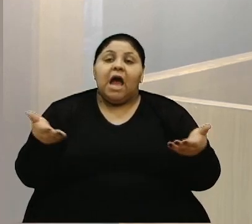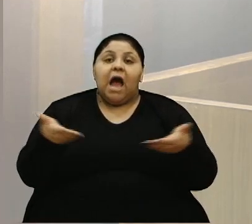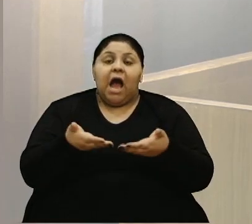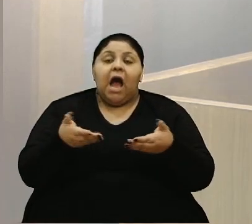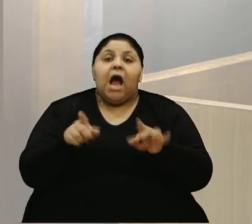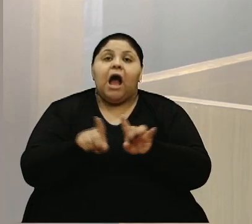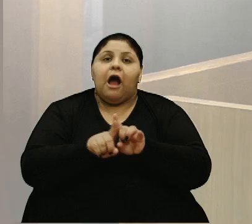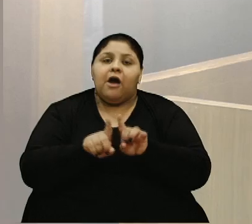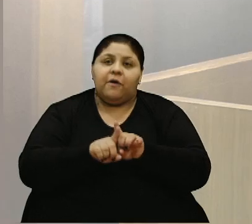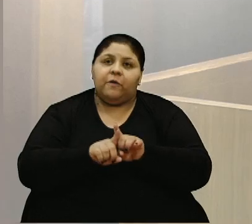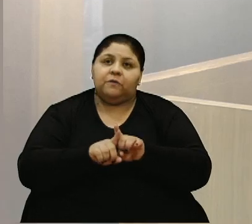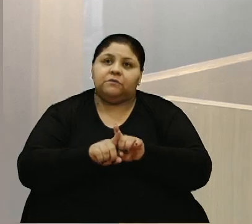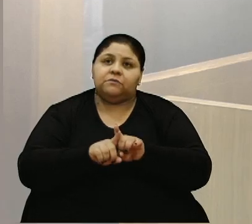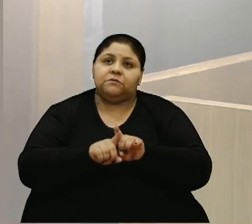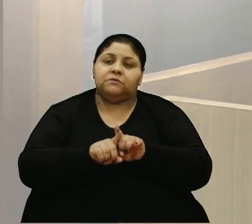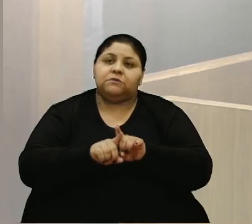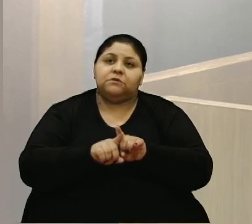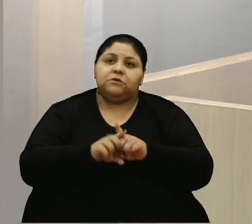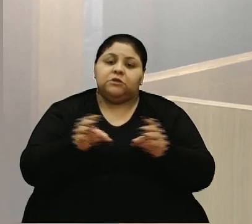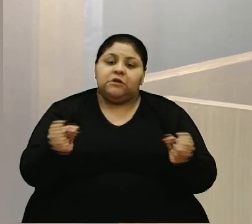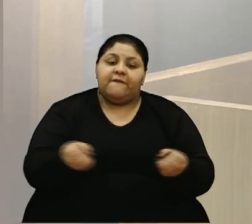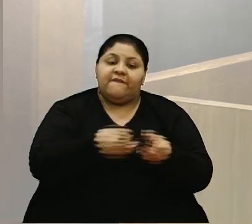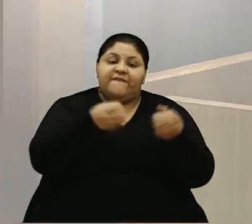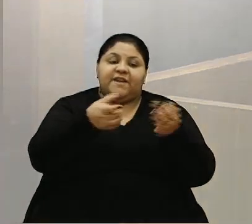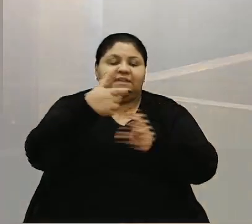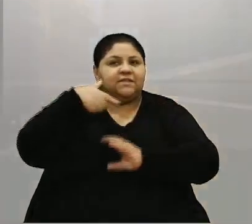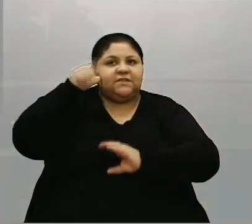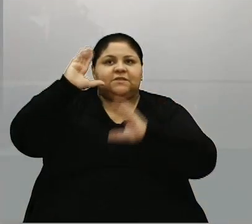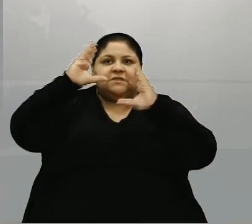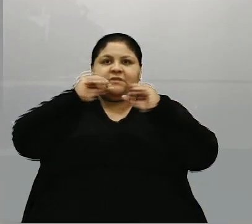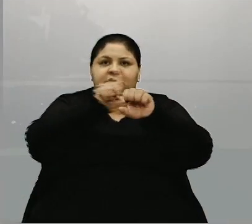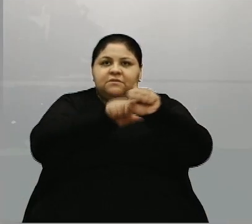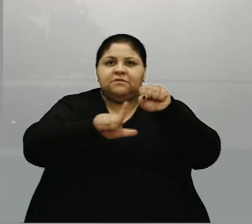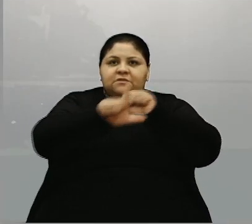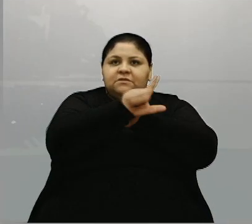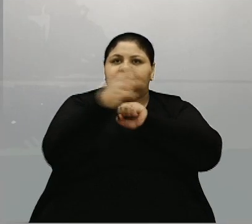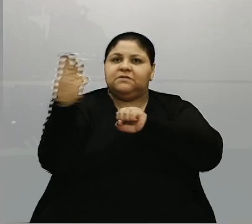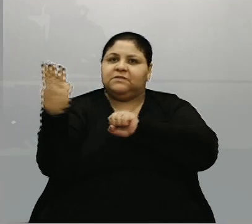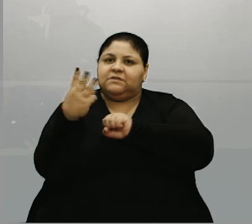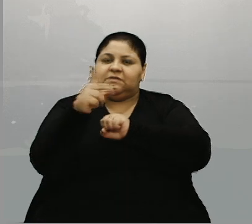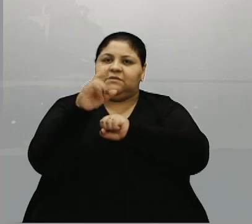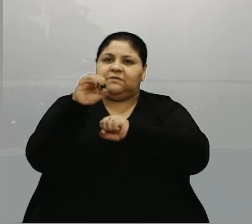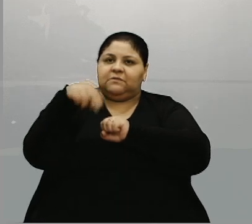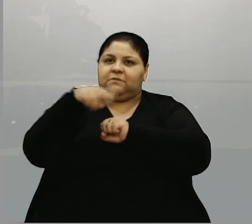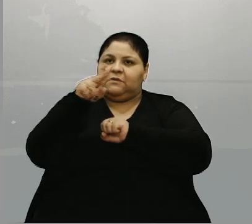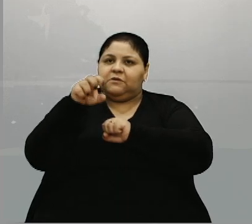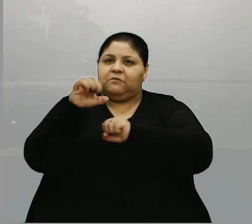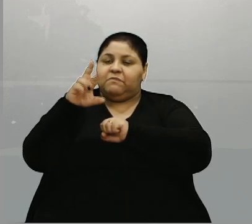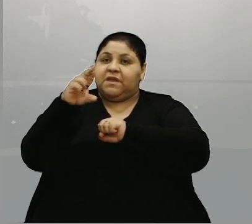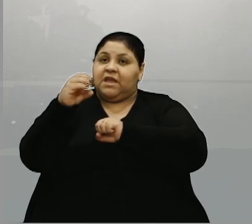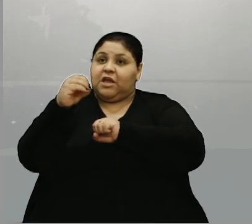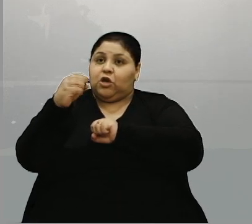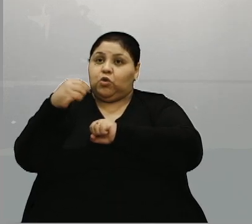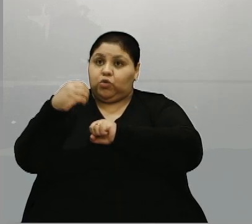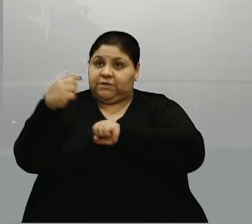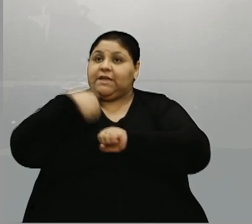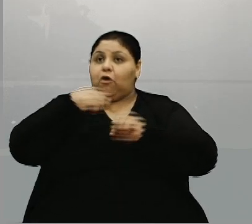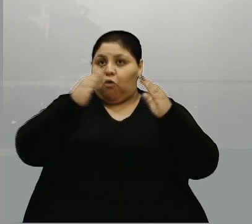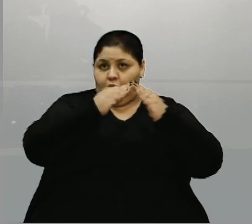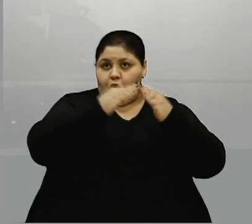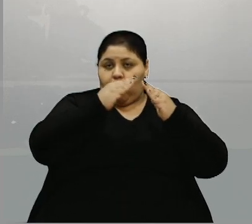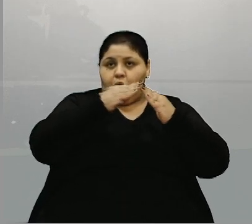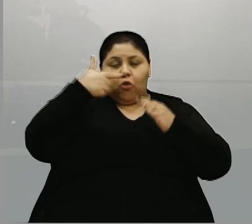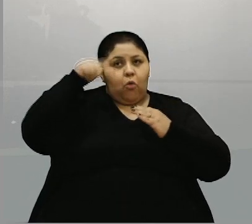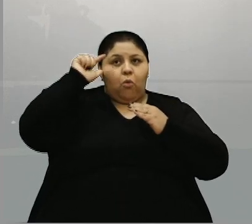também essa festa de ontem à noite no loteamento Três Pinheiros, que é o loteamento onde eu moro, em Fazenda Souza. Ontem à noite,